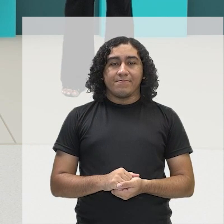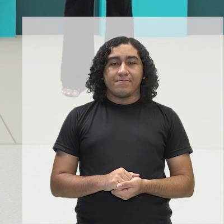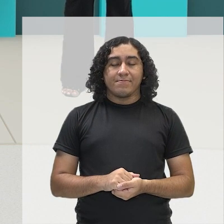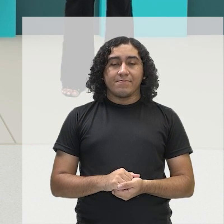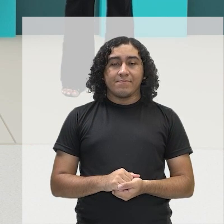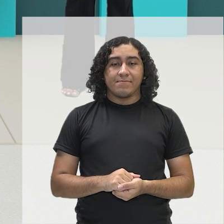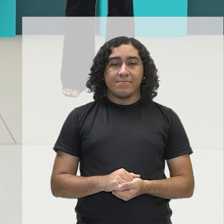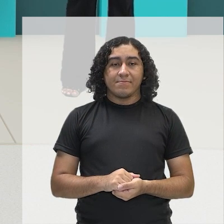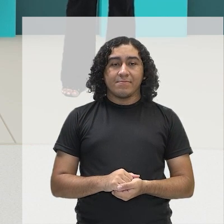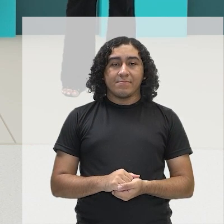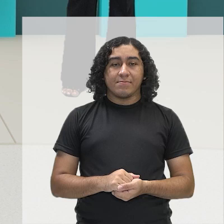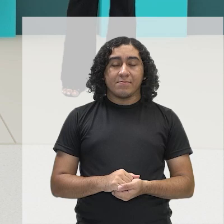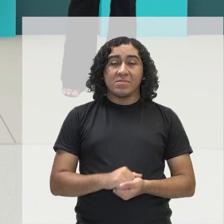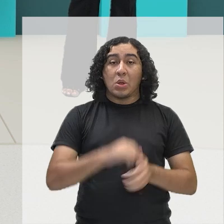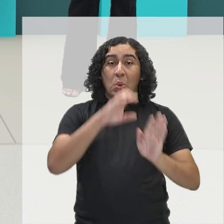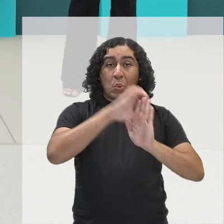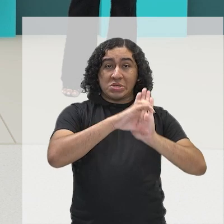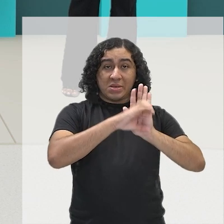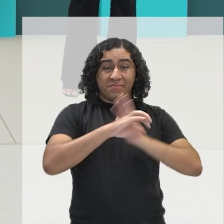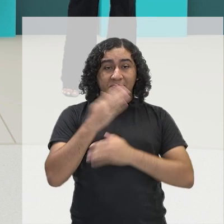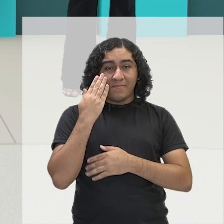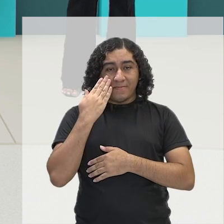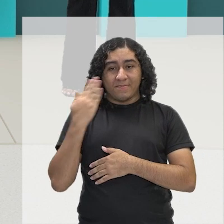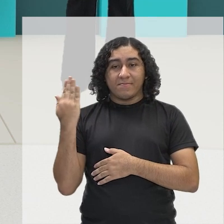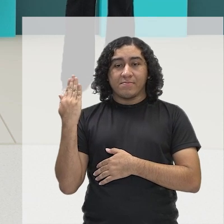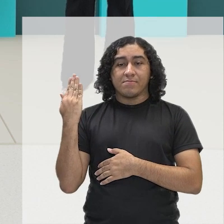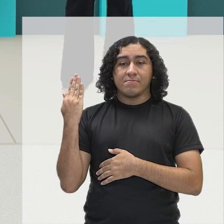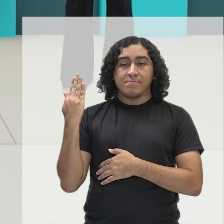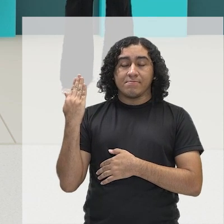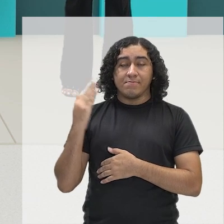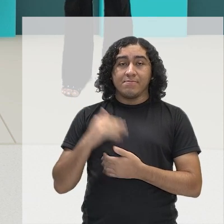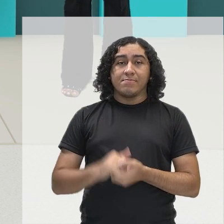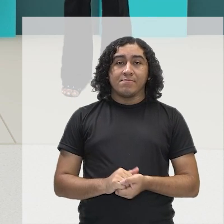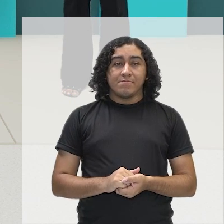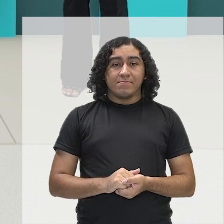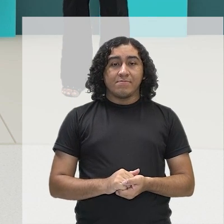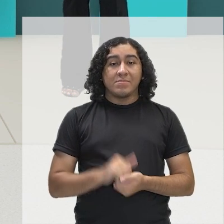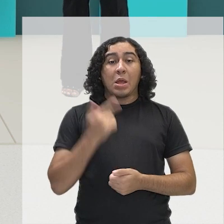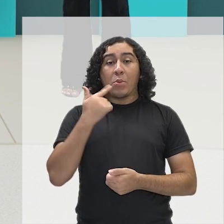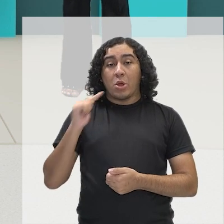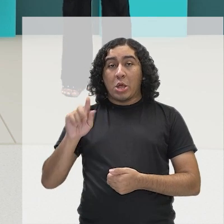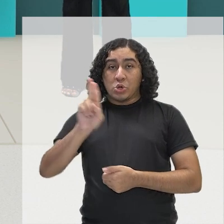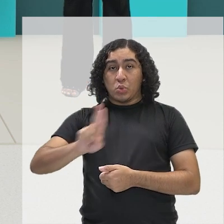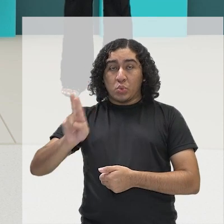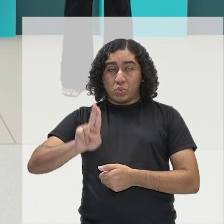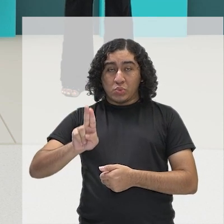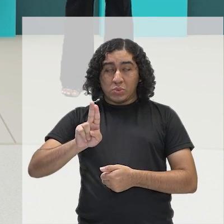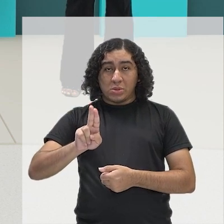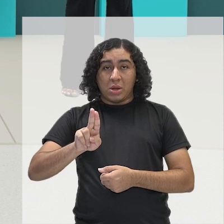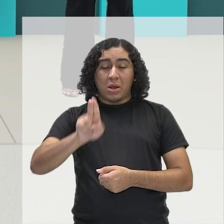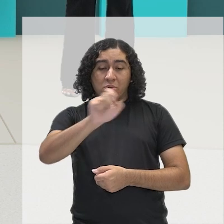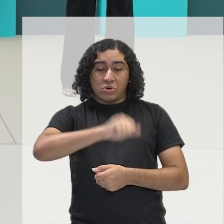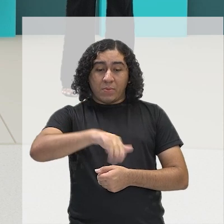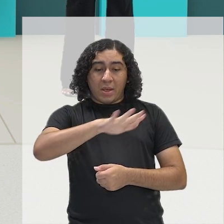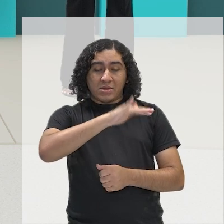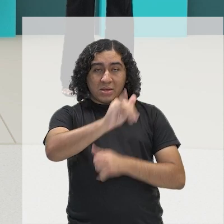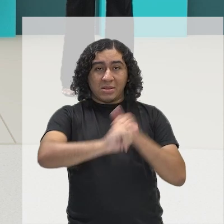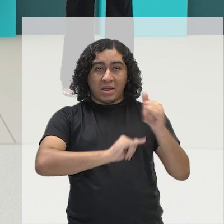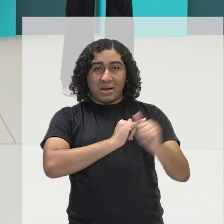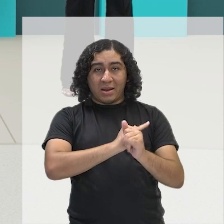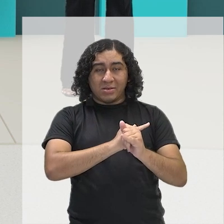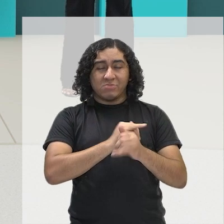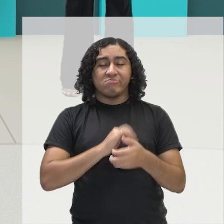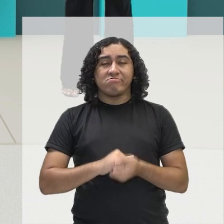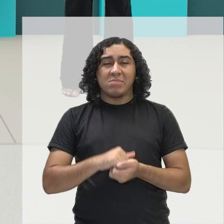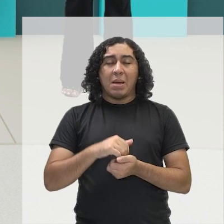vocês. Aqui, o internetês é, então, essa linguagem utilizada no meio virtual, como